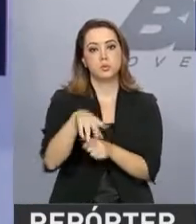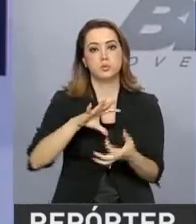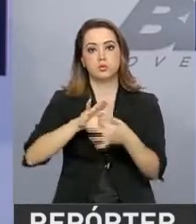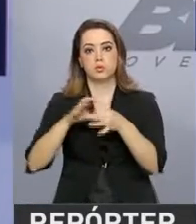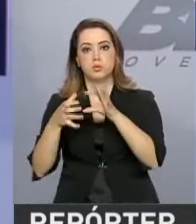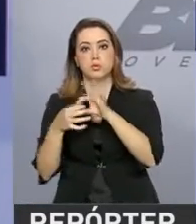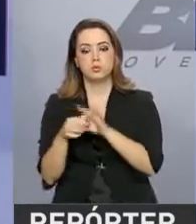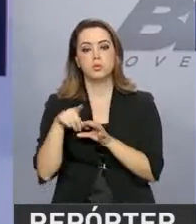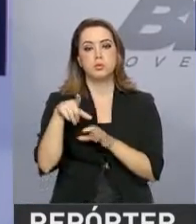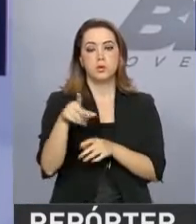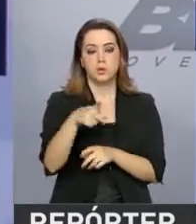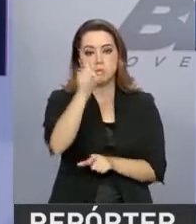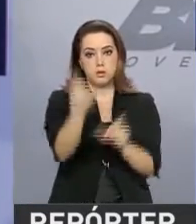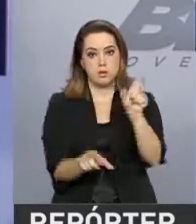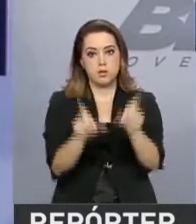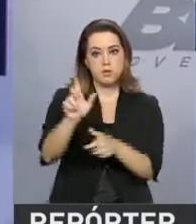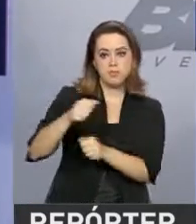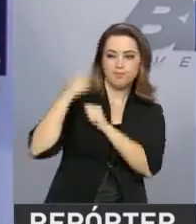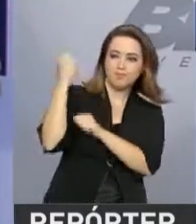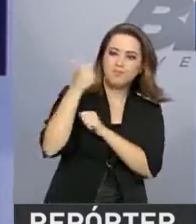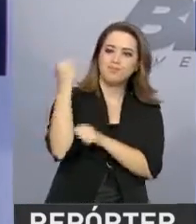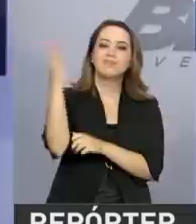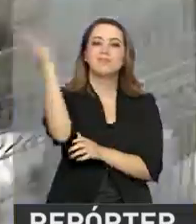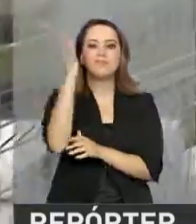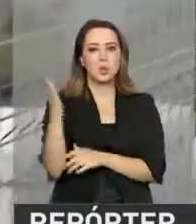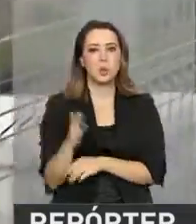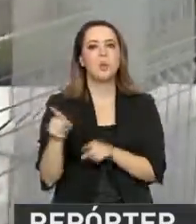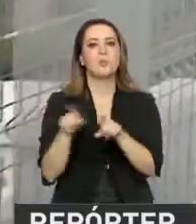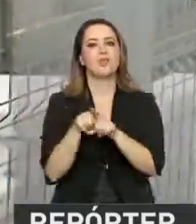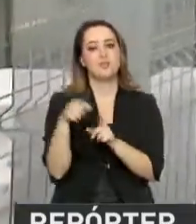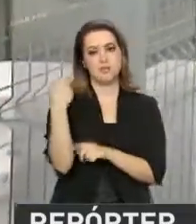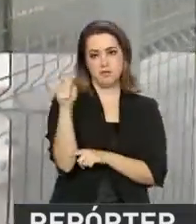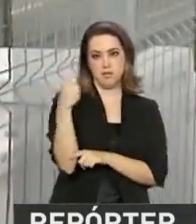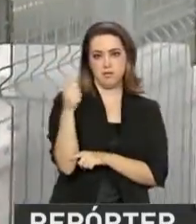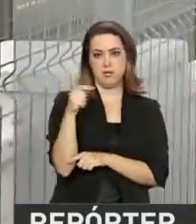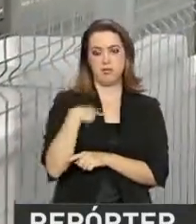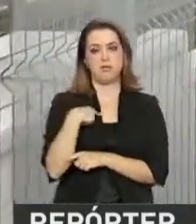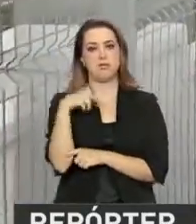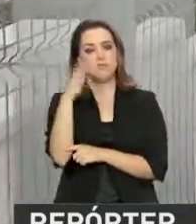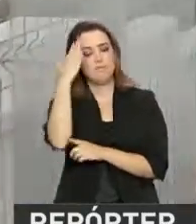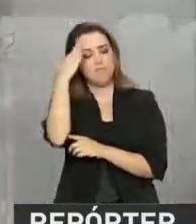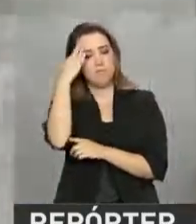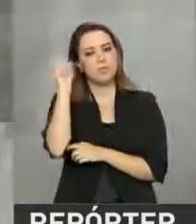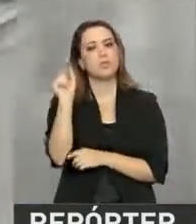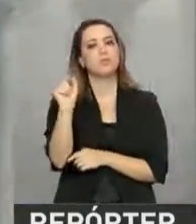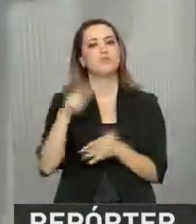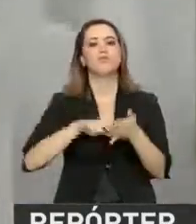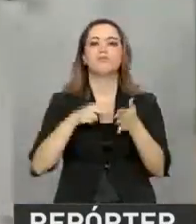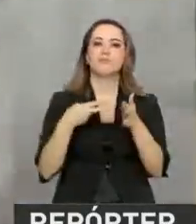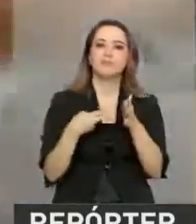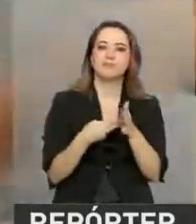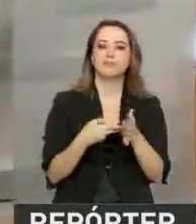e que o torcedor brasileiro e argentino e ele entender o real significado